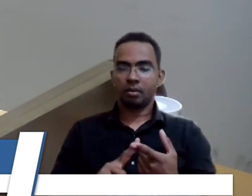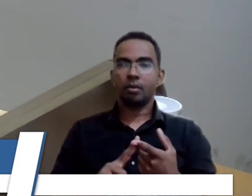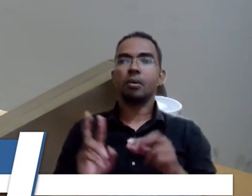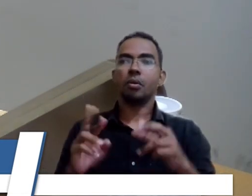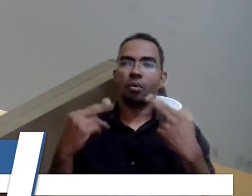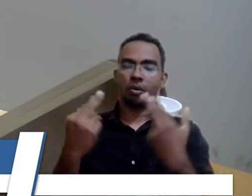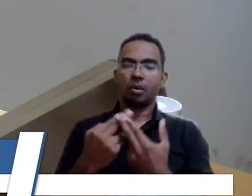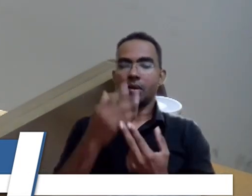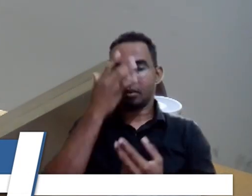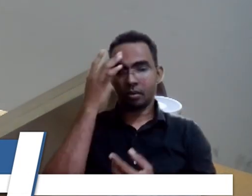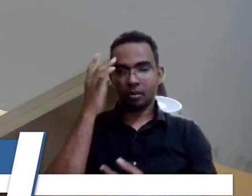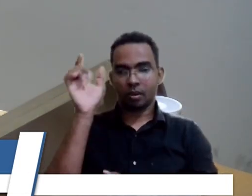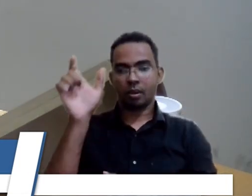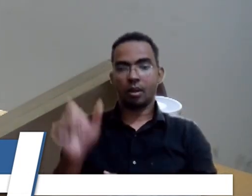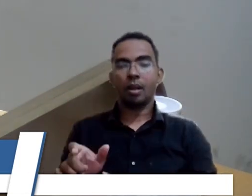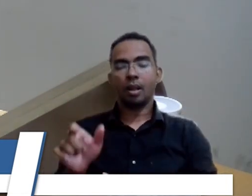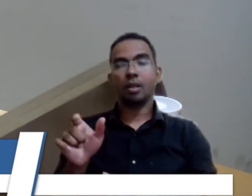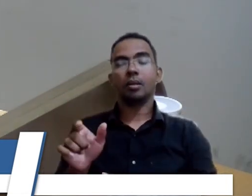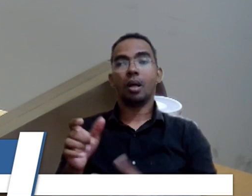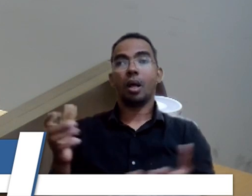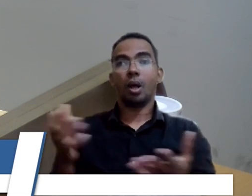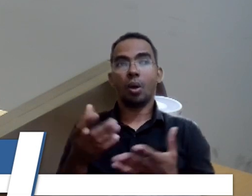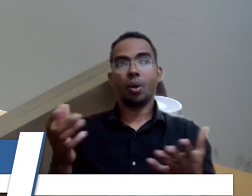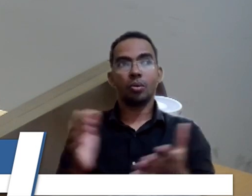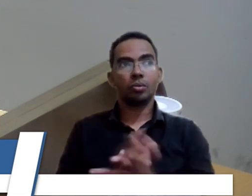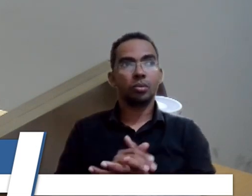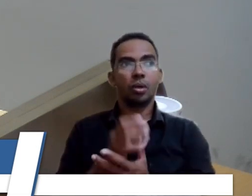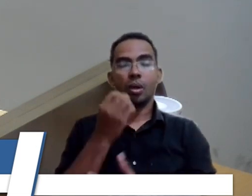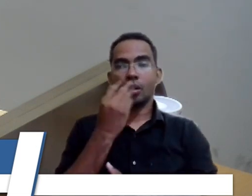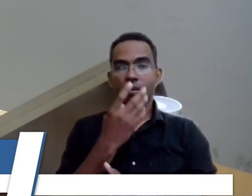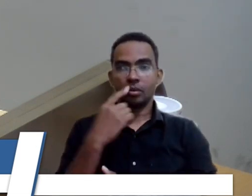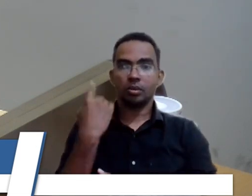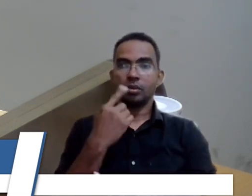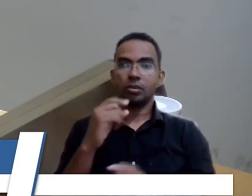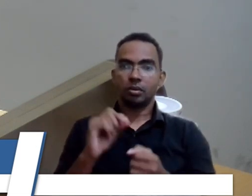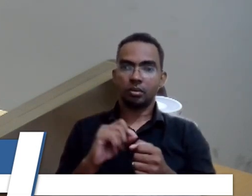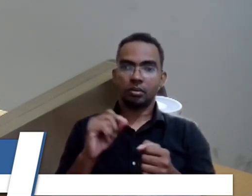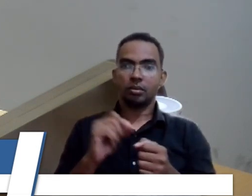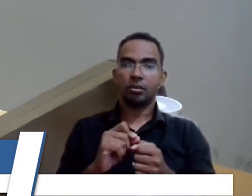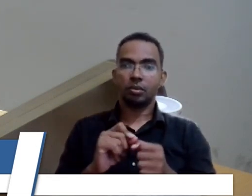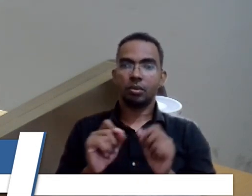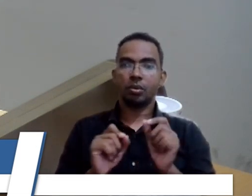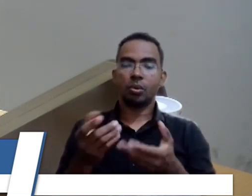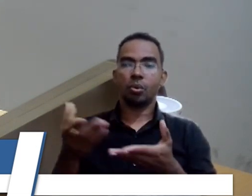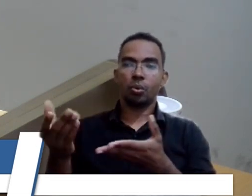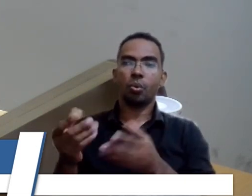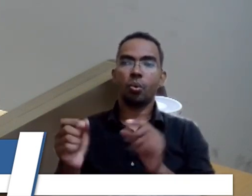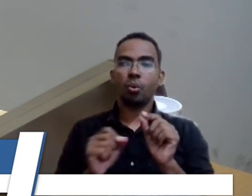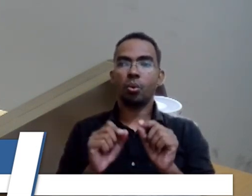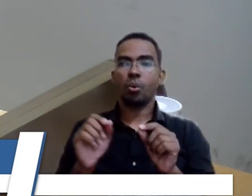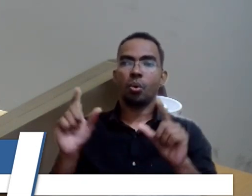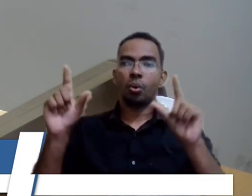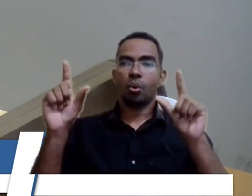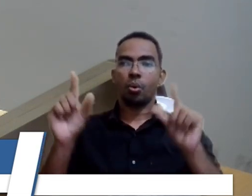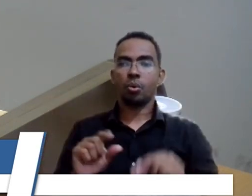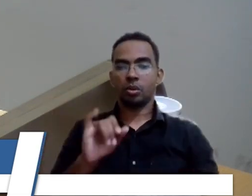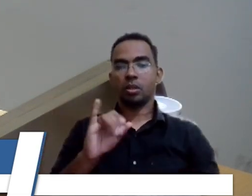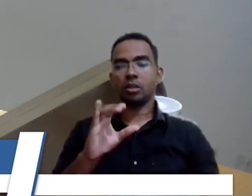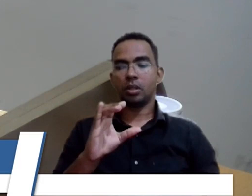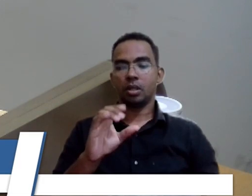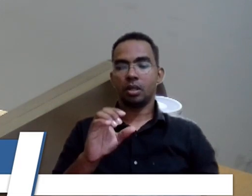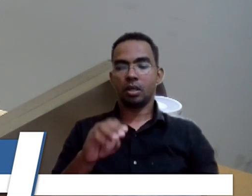lá, né. Agora, uma coisa boa que a gente veio, trouxe lá, foi a redução do ICMS da